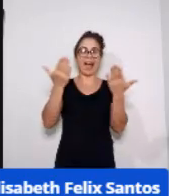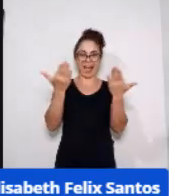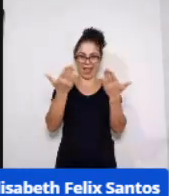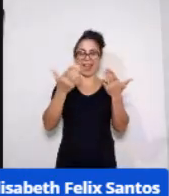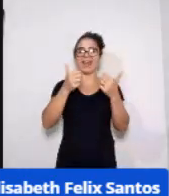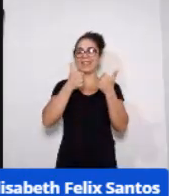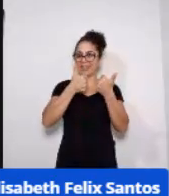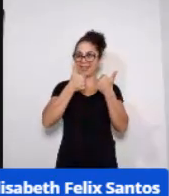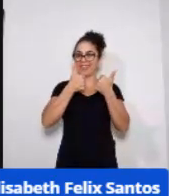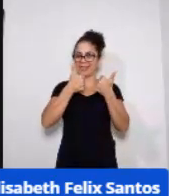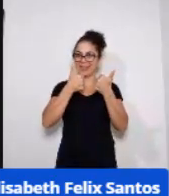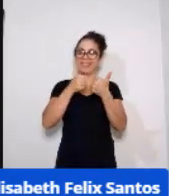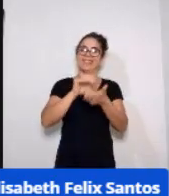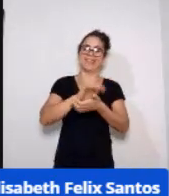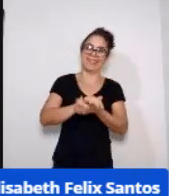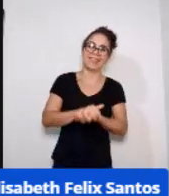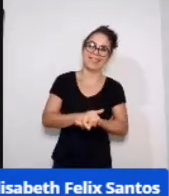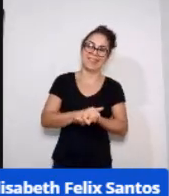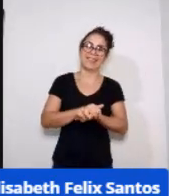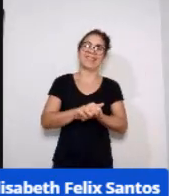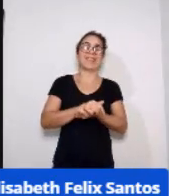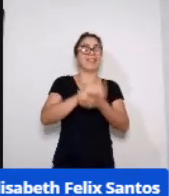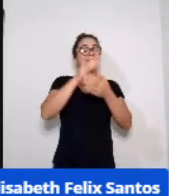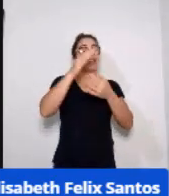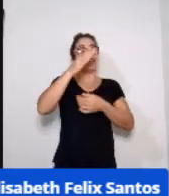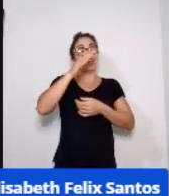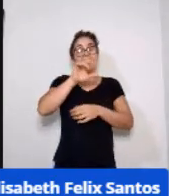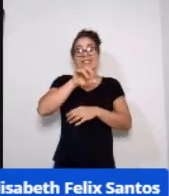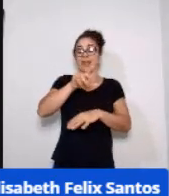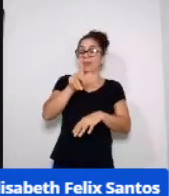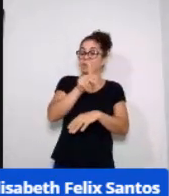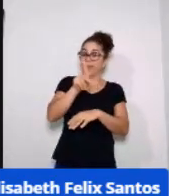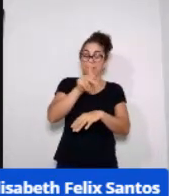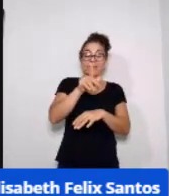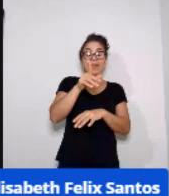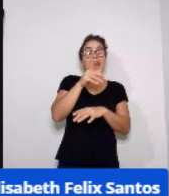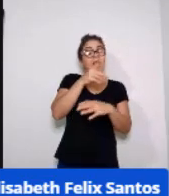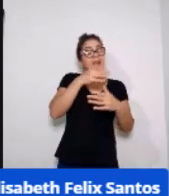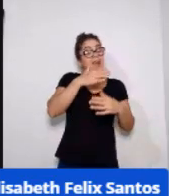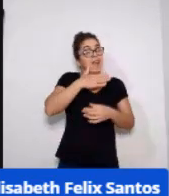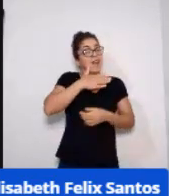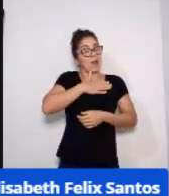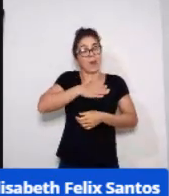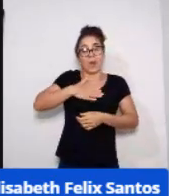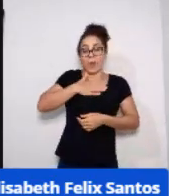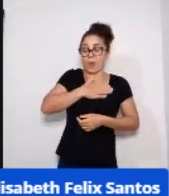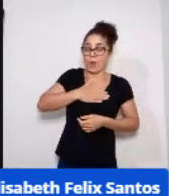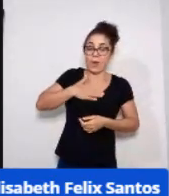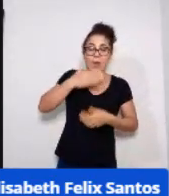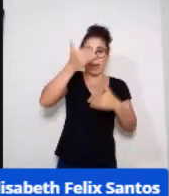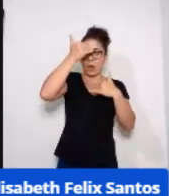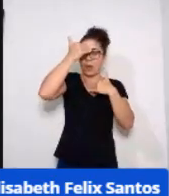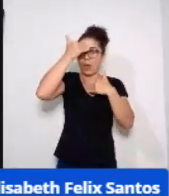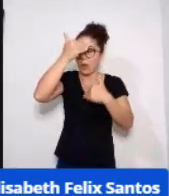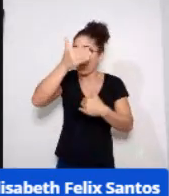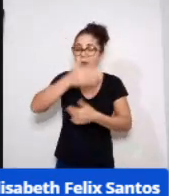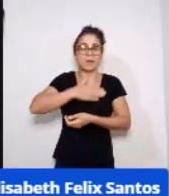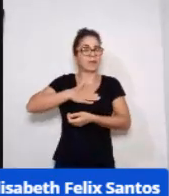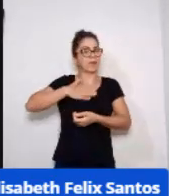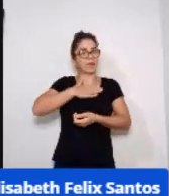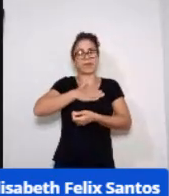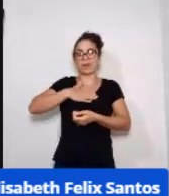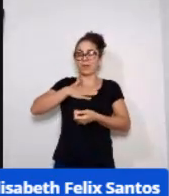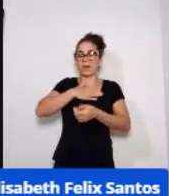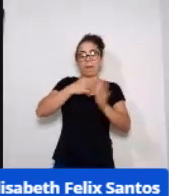eu queria agradecer muito pelo convite, Jaqueline. Assim, me sinto muito honrada em estar representando a minha